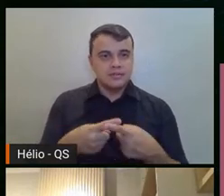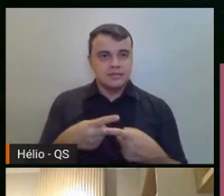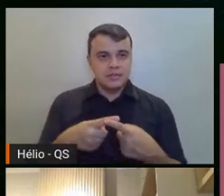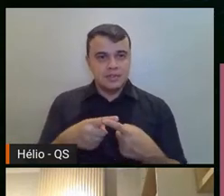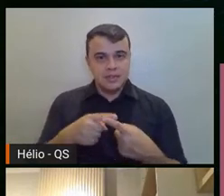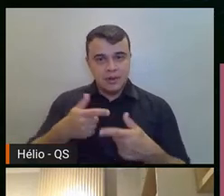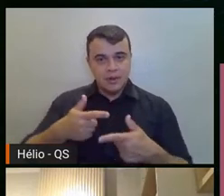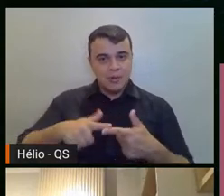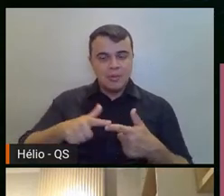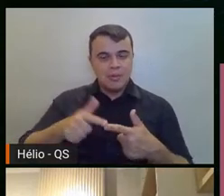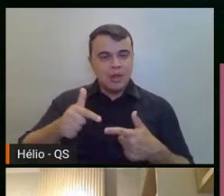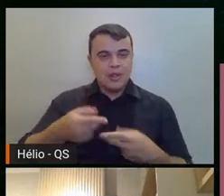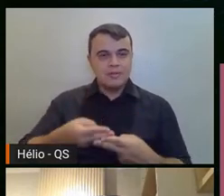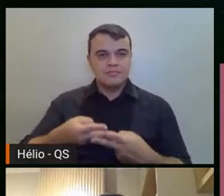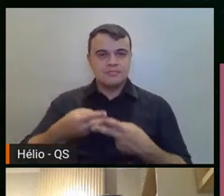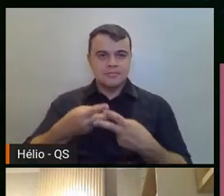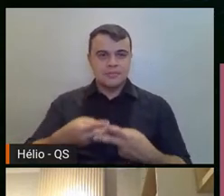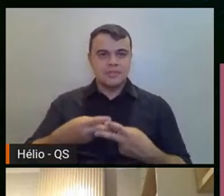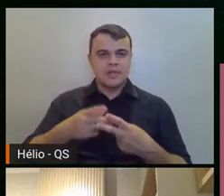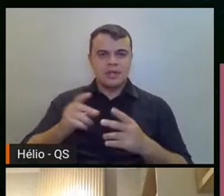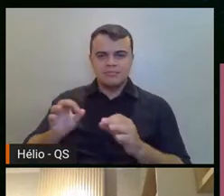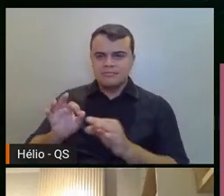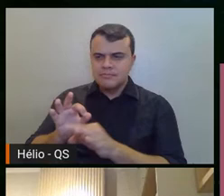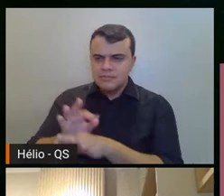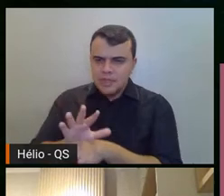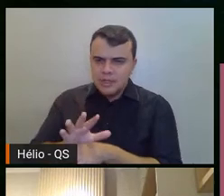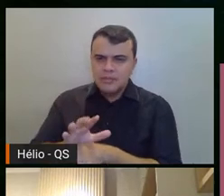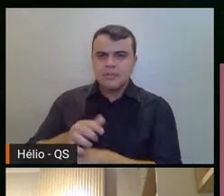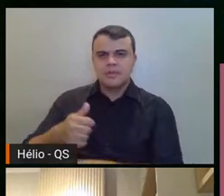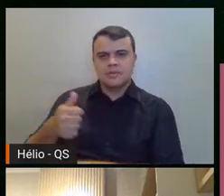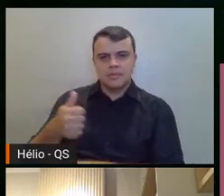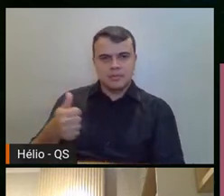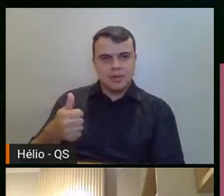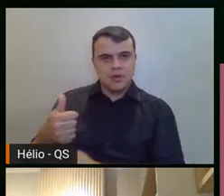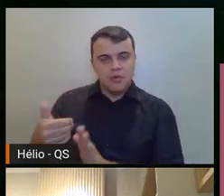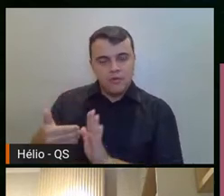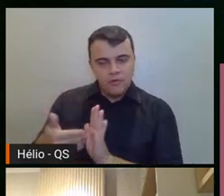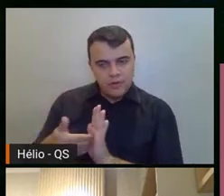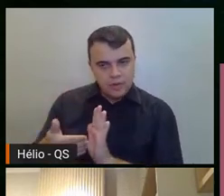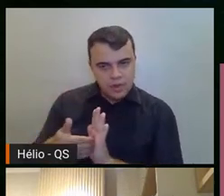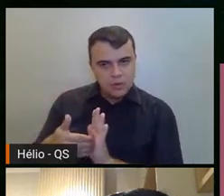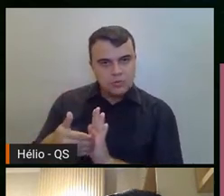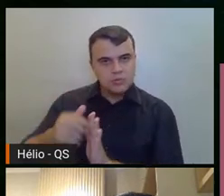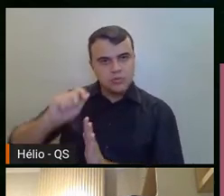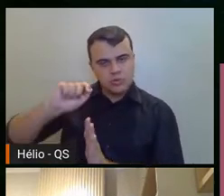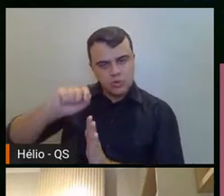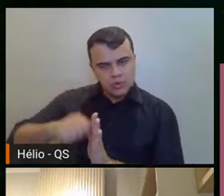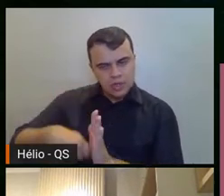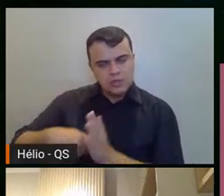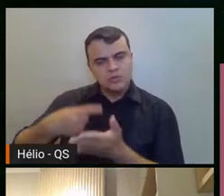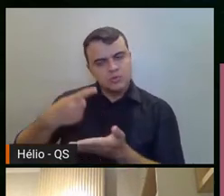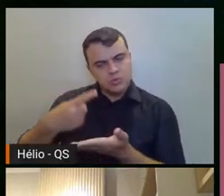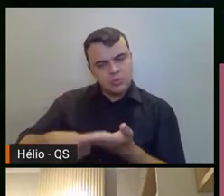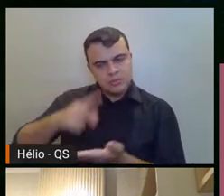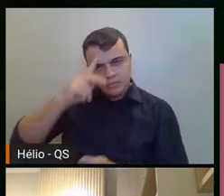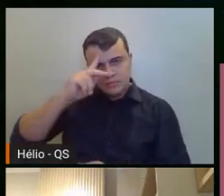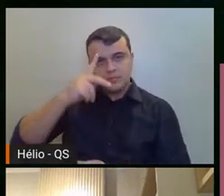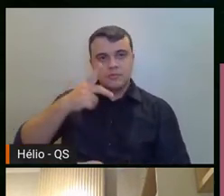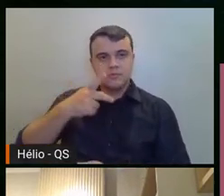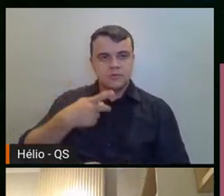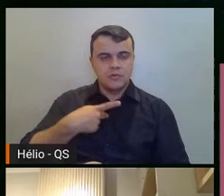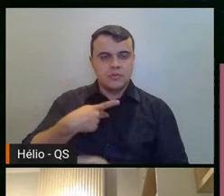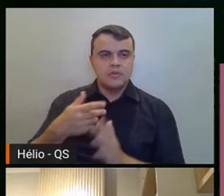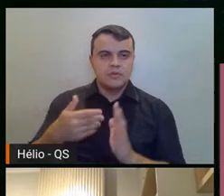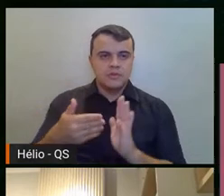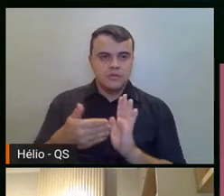o problema é que a gente não tem residência termine o que você tá fazendo vá até o final contrato de compromisso com você você chegar no final